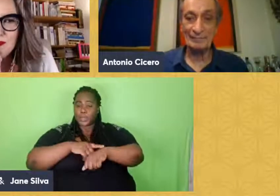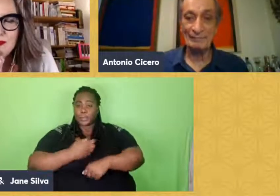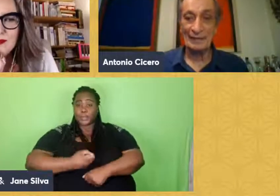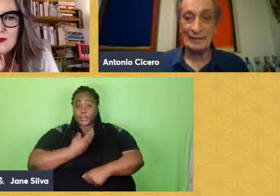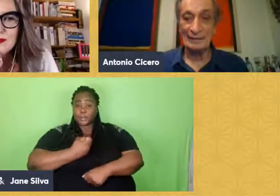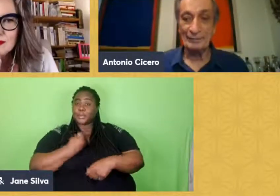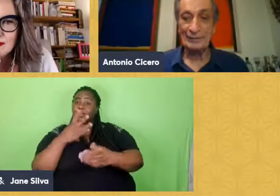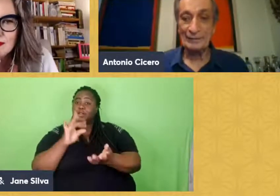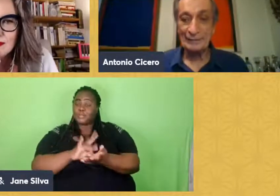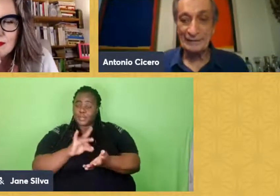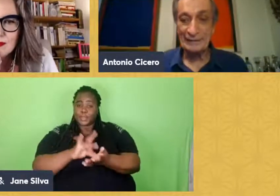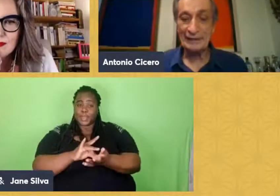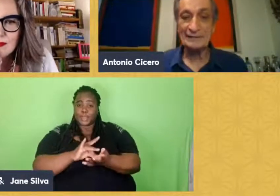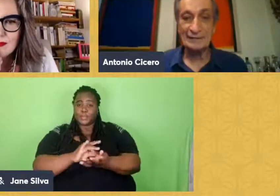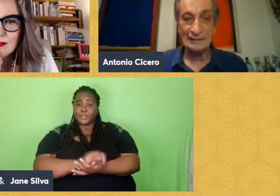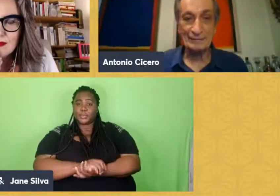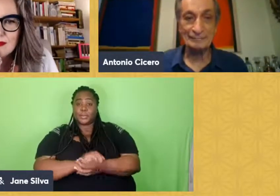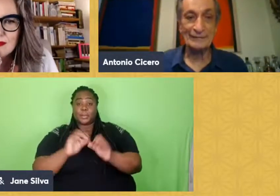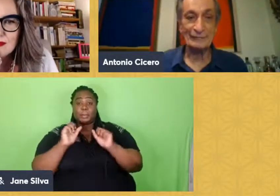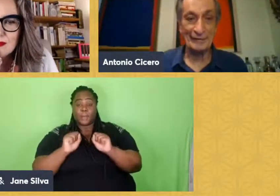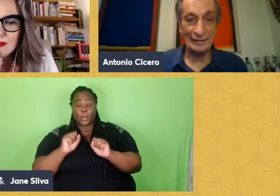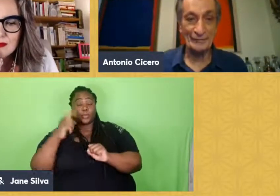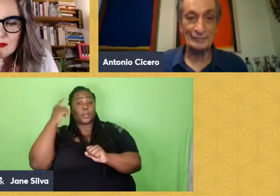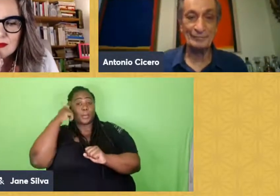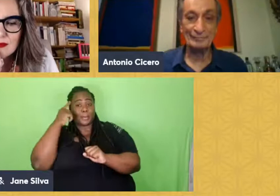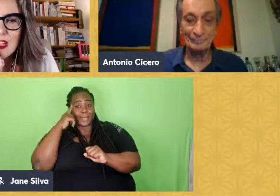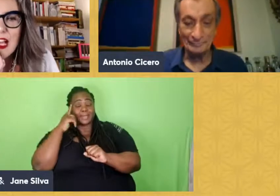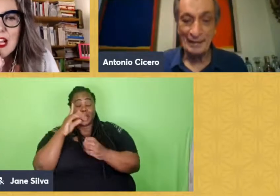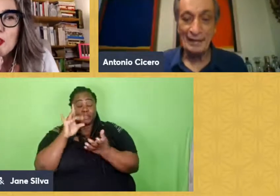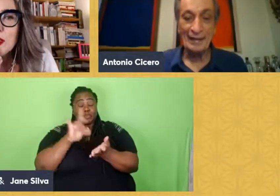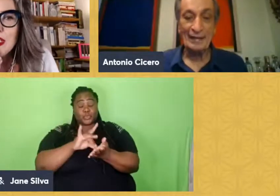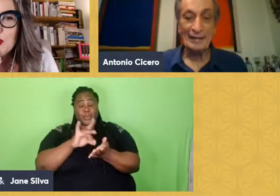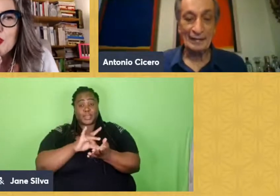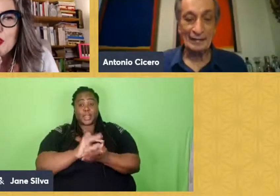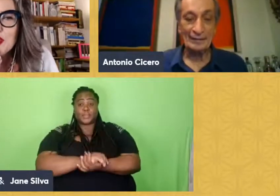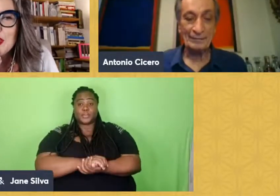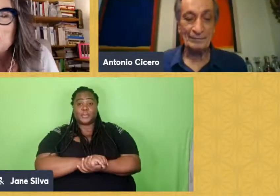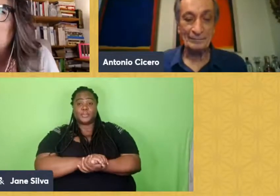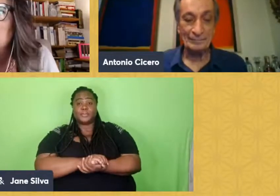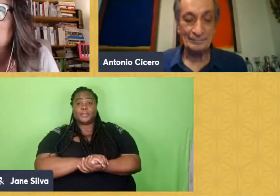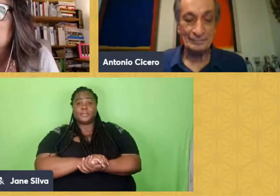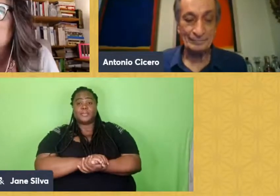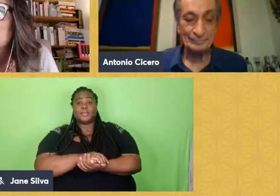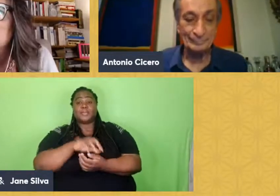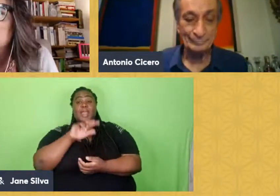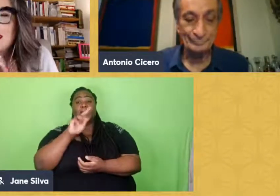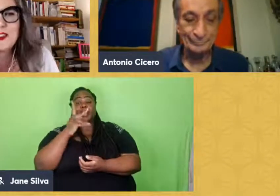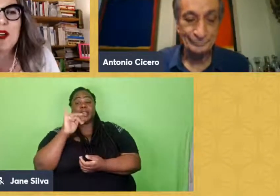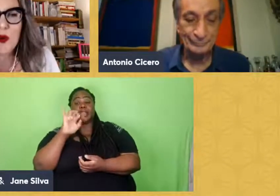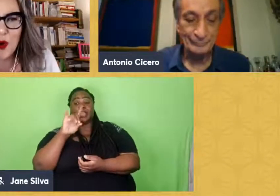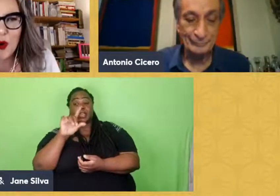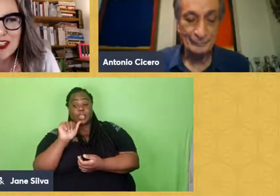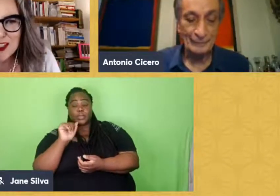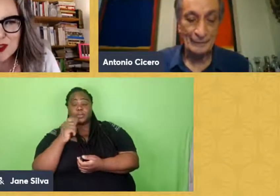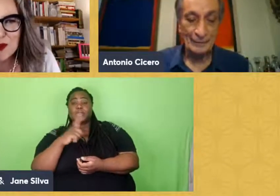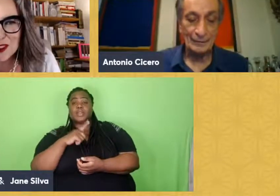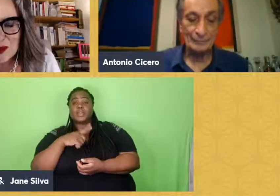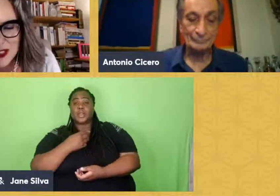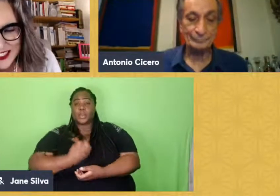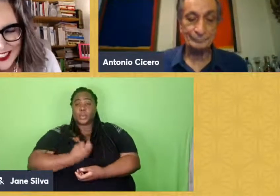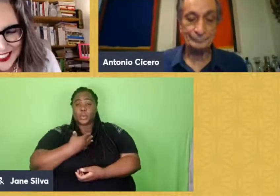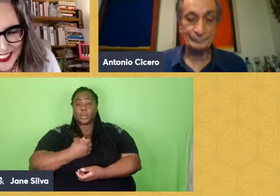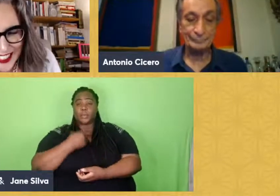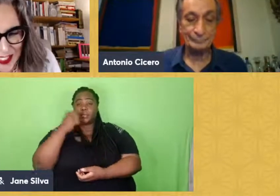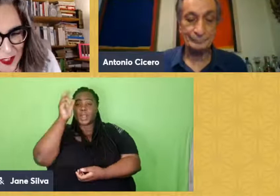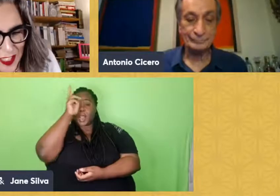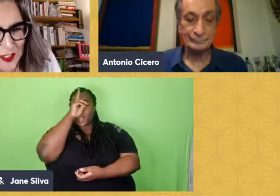verdade. Pode-se pensar assim, de fato. A Hilda Hilst, eu acho que tem um poema Alcoólicas 1